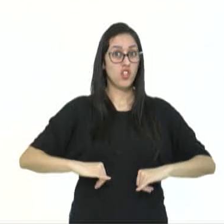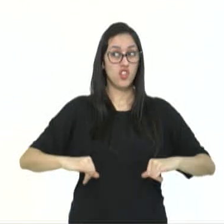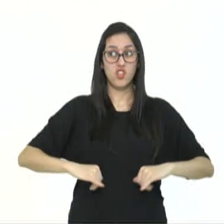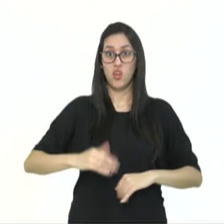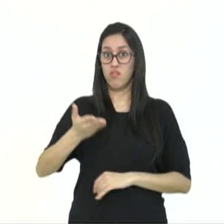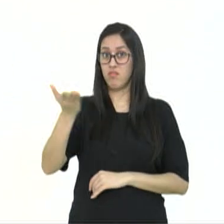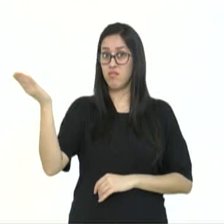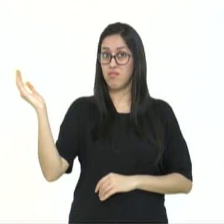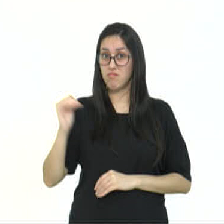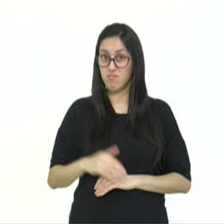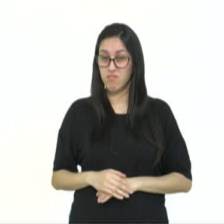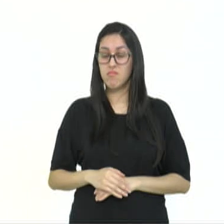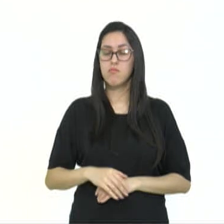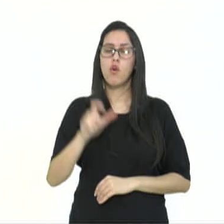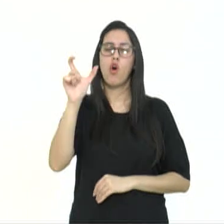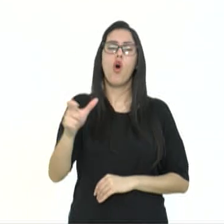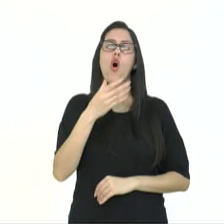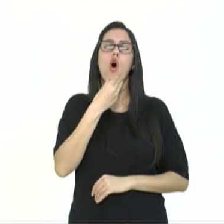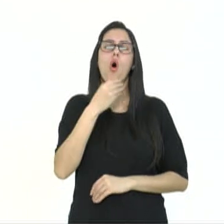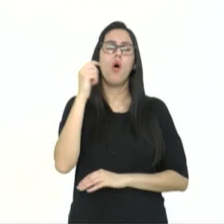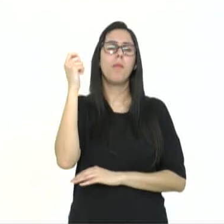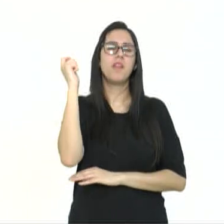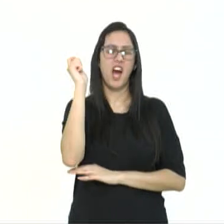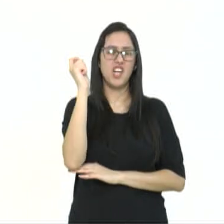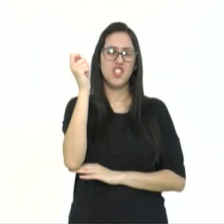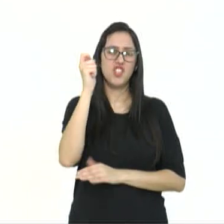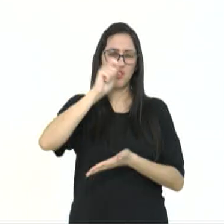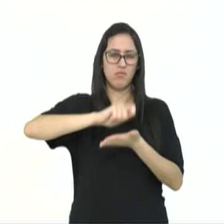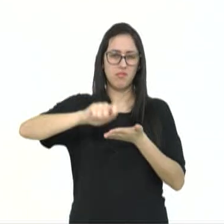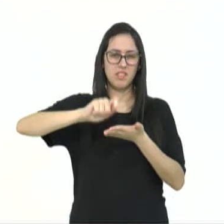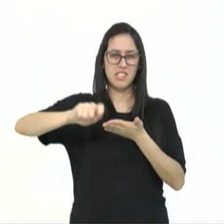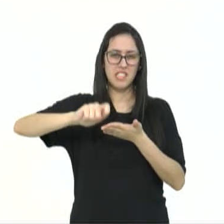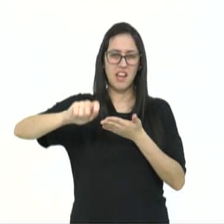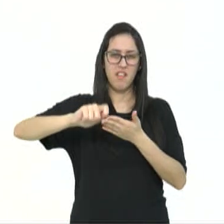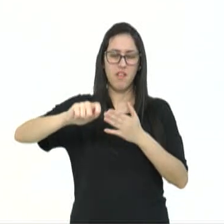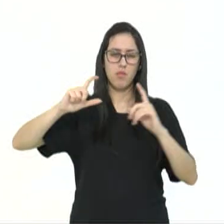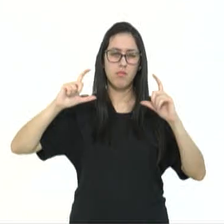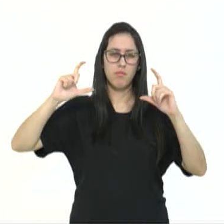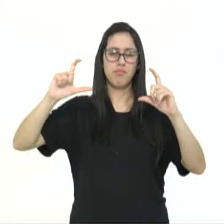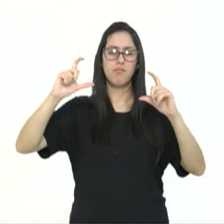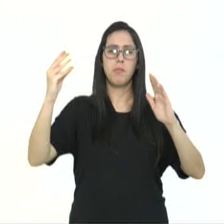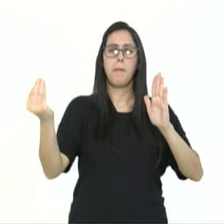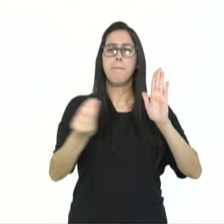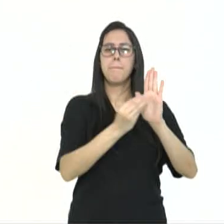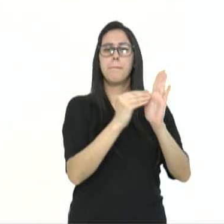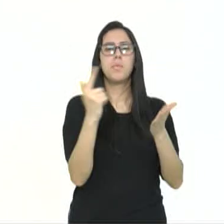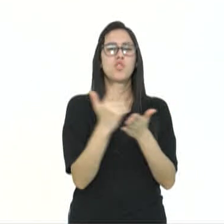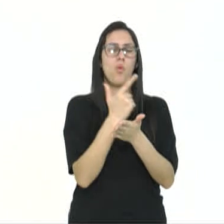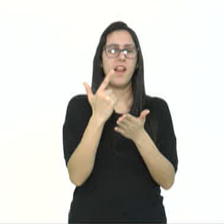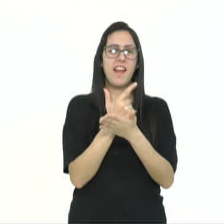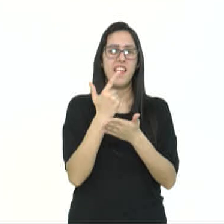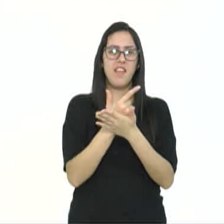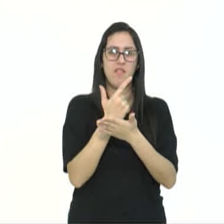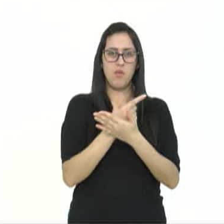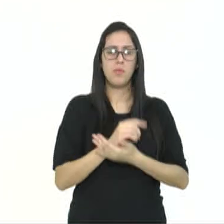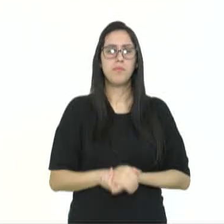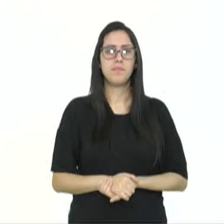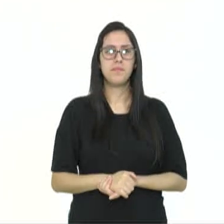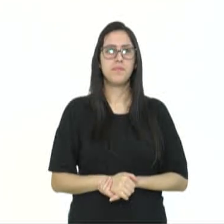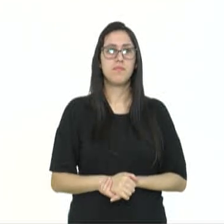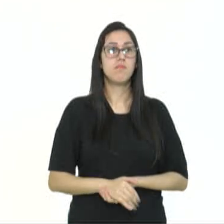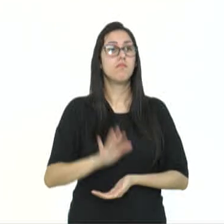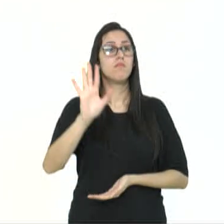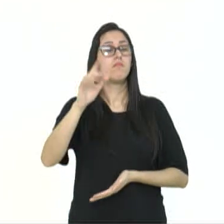nação, escreveu o argentino Alejandro Maciel em o livro da Guerra Grande. Então eu